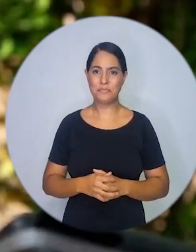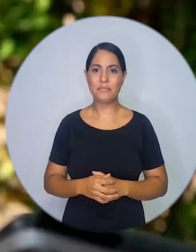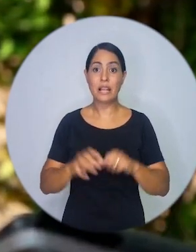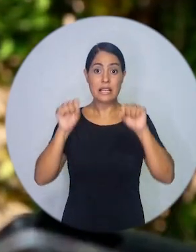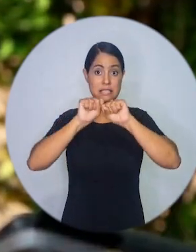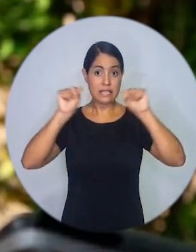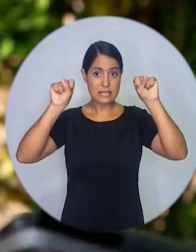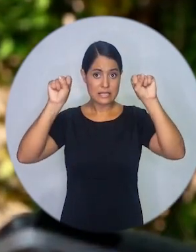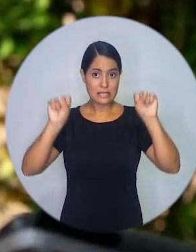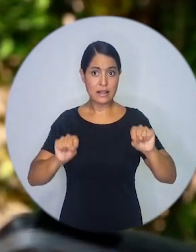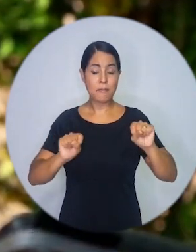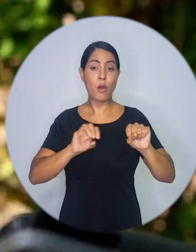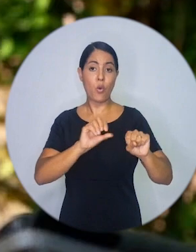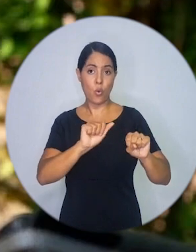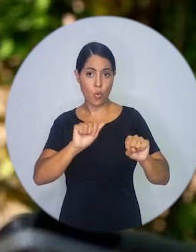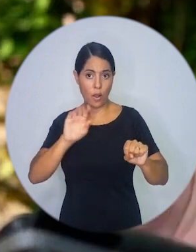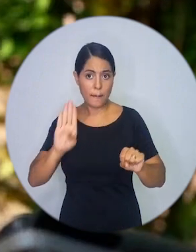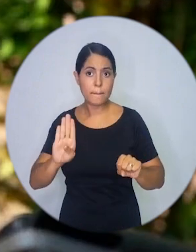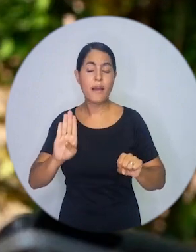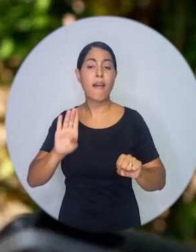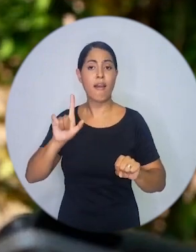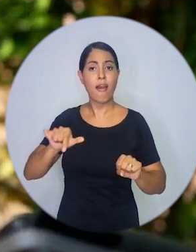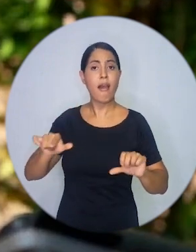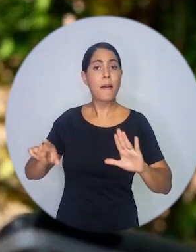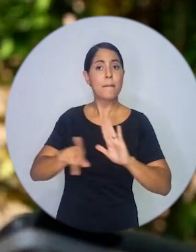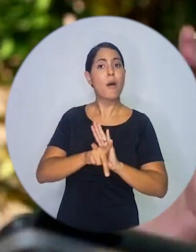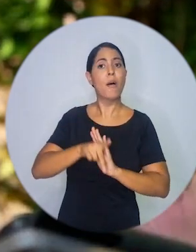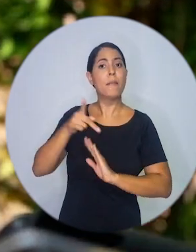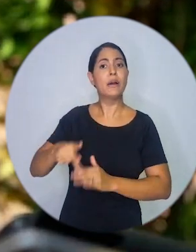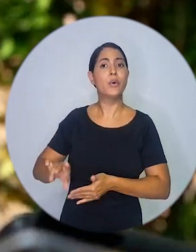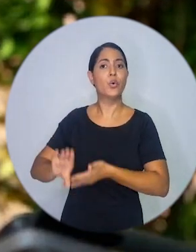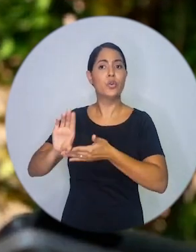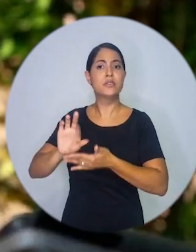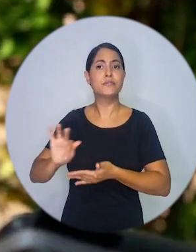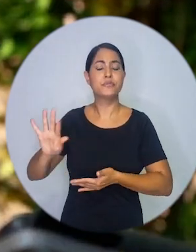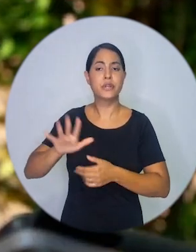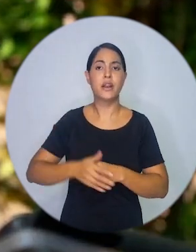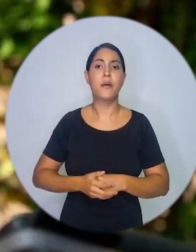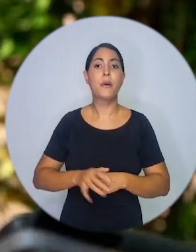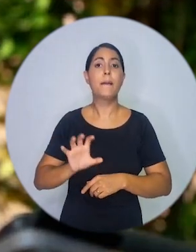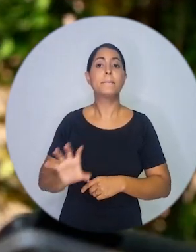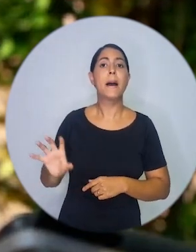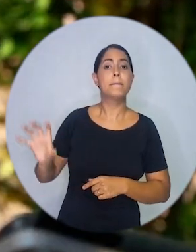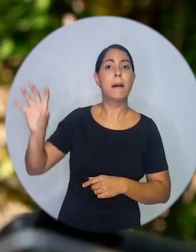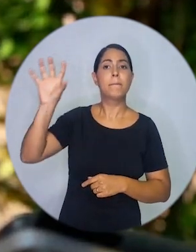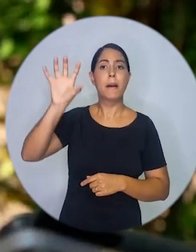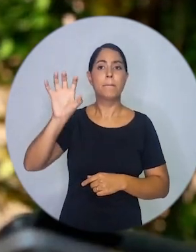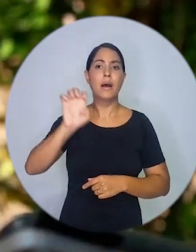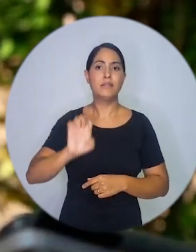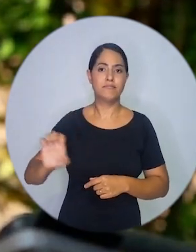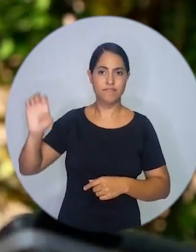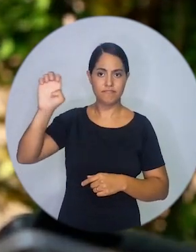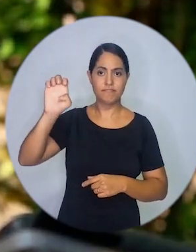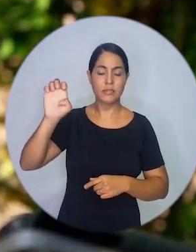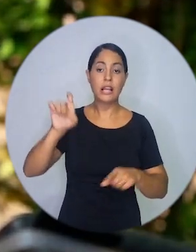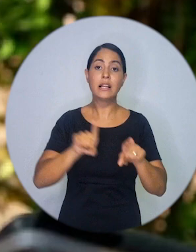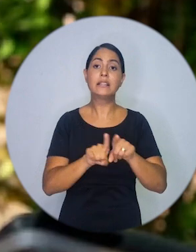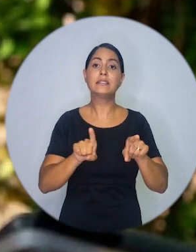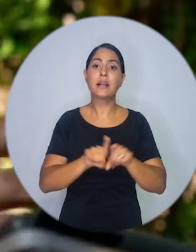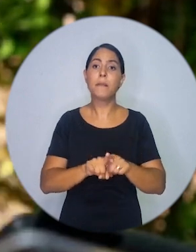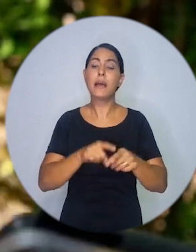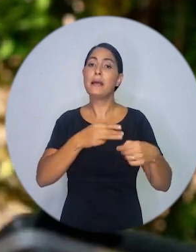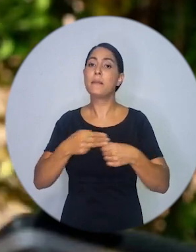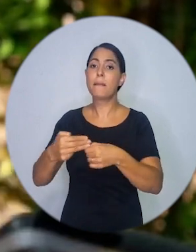meio da sua diretoria, tanto do Conselho Federal quanto das suas seccionais, subseções, proporciona um melhor desempenho